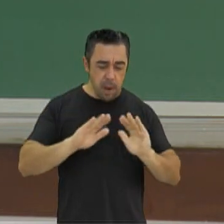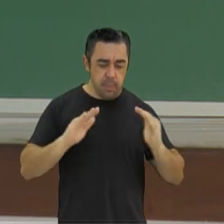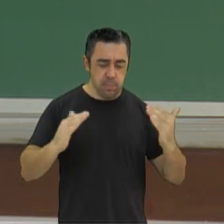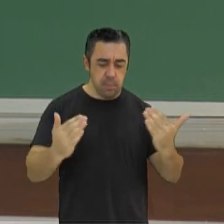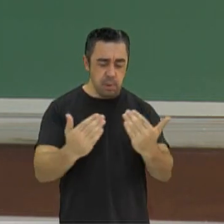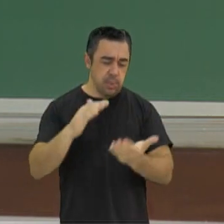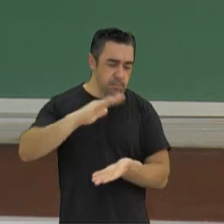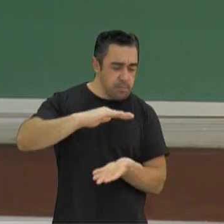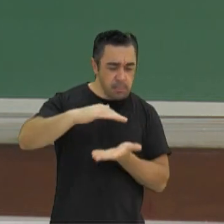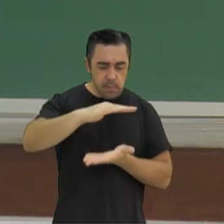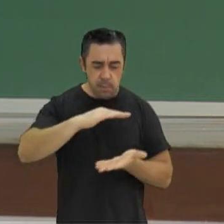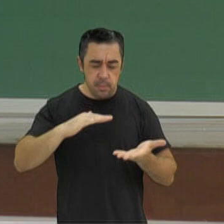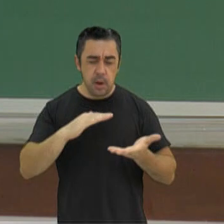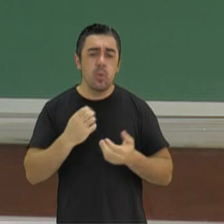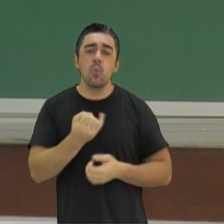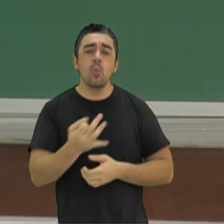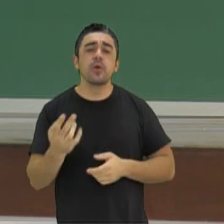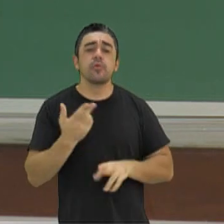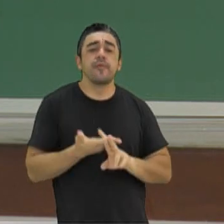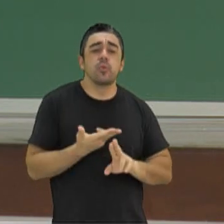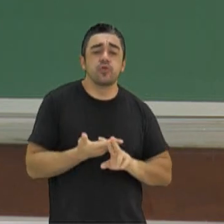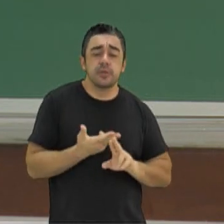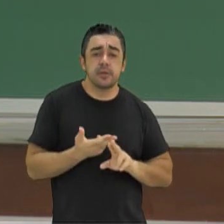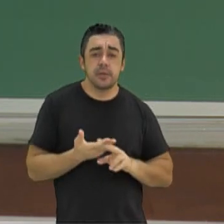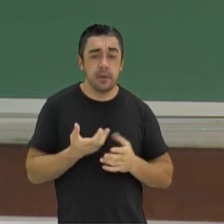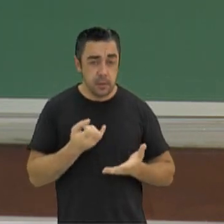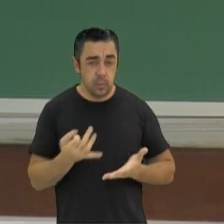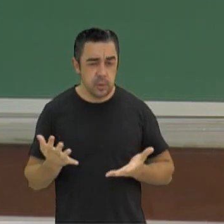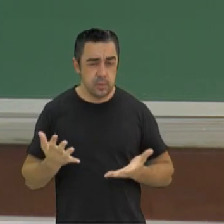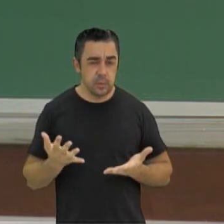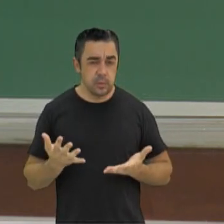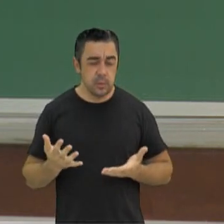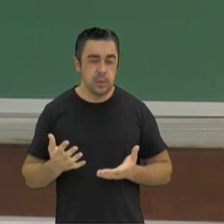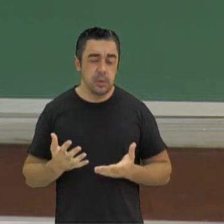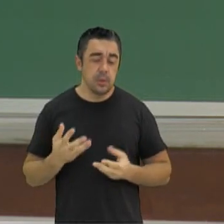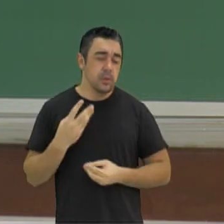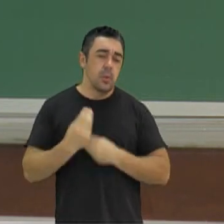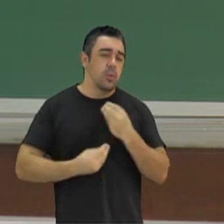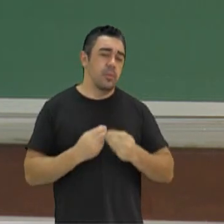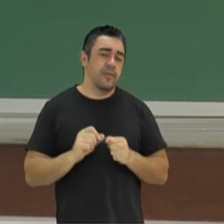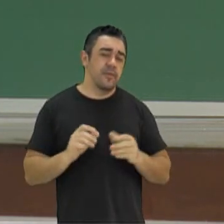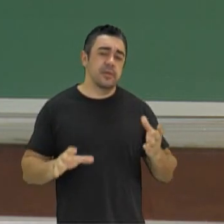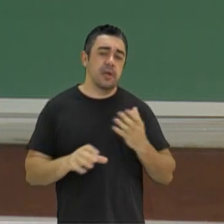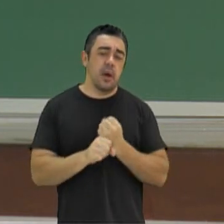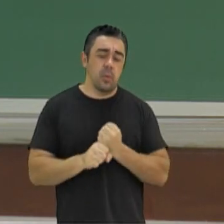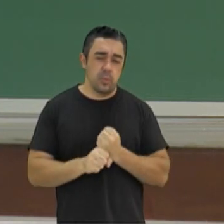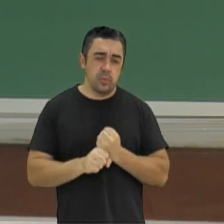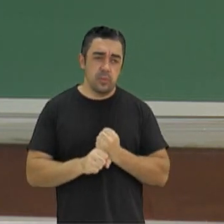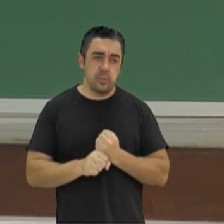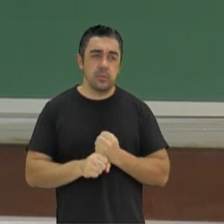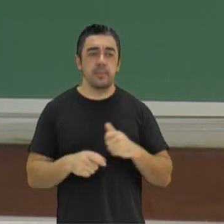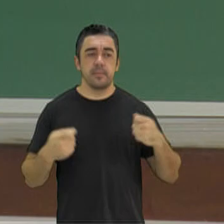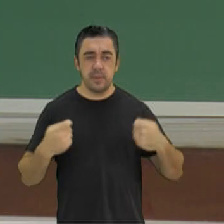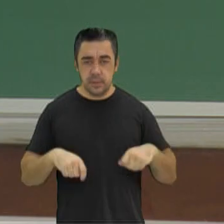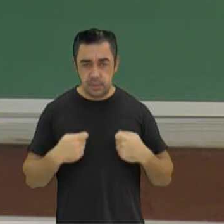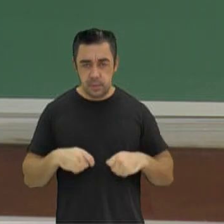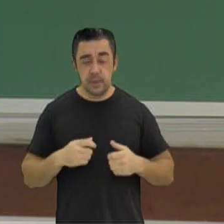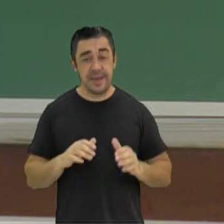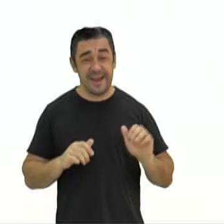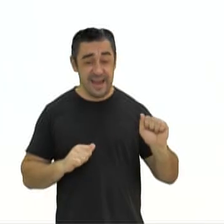quanto papel você iria utilizar. Lembra disso? Então, como você calcularia tudo aquilo? Você teria como a